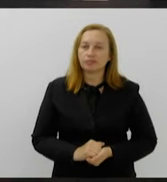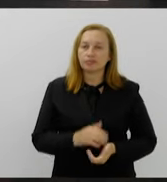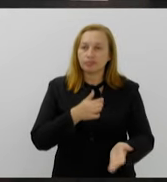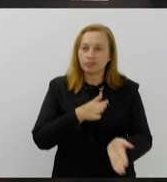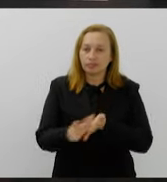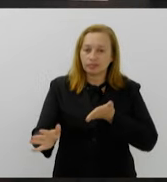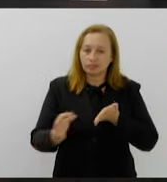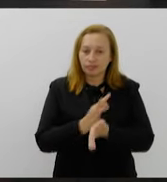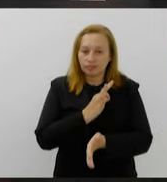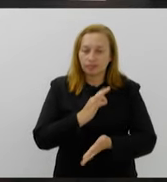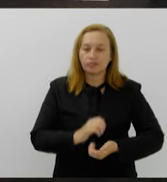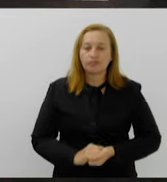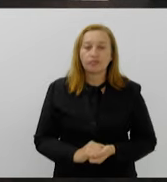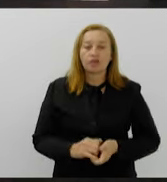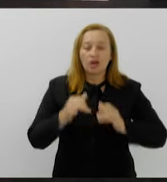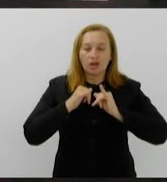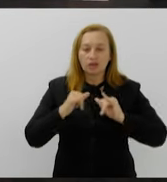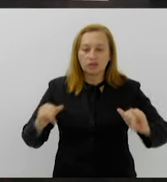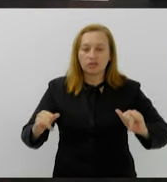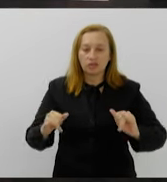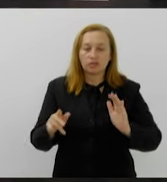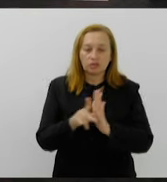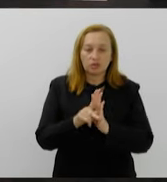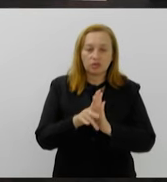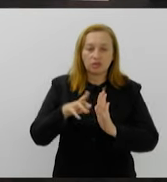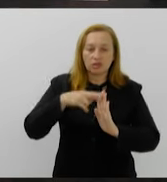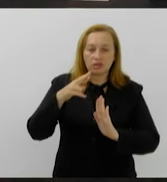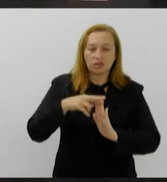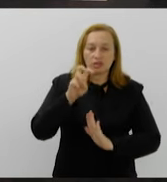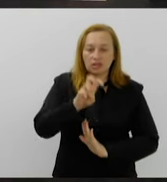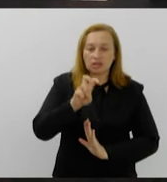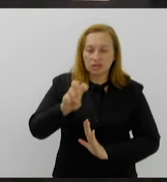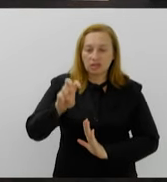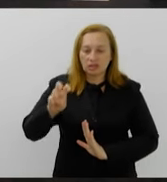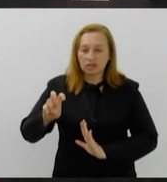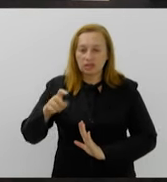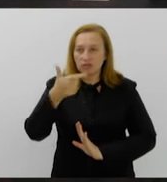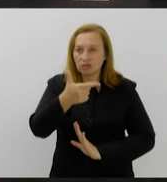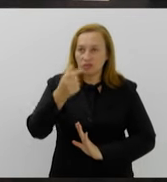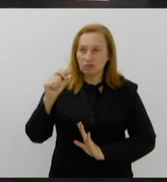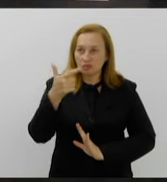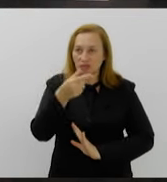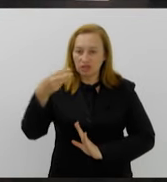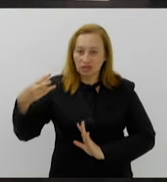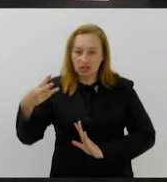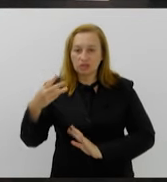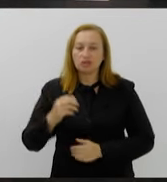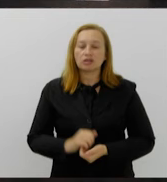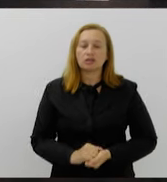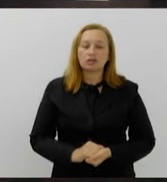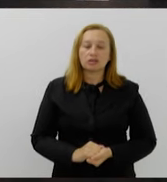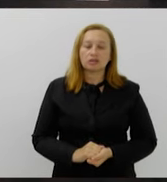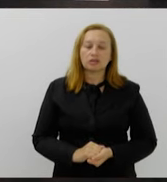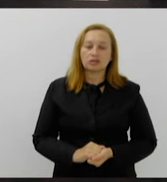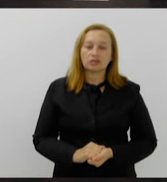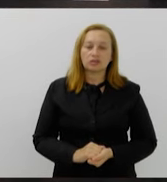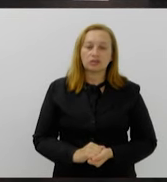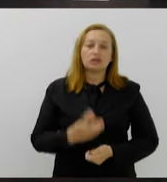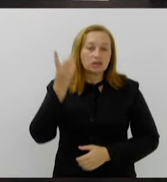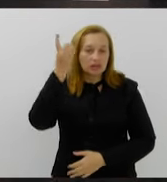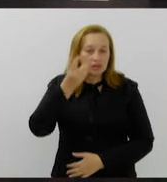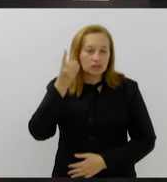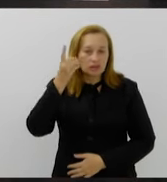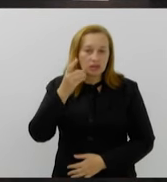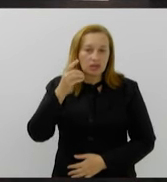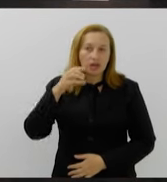a promulgação anuncio projeto de resolução número 555 de 2023 de autoria deputado